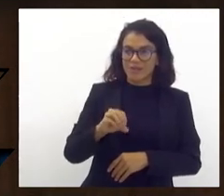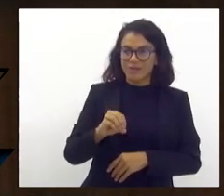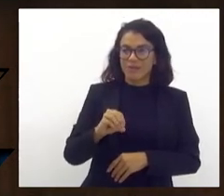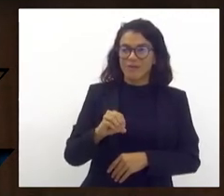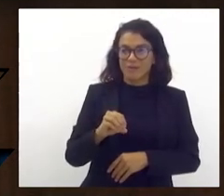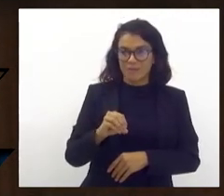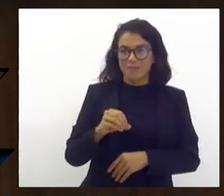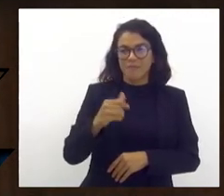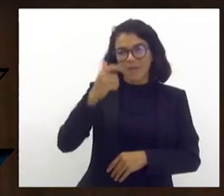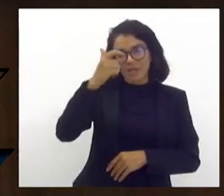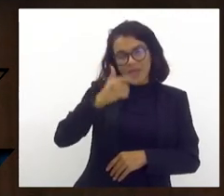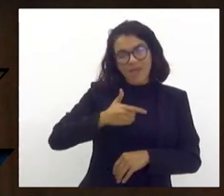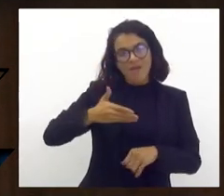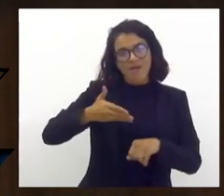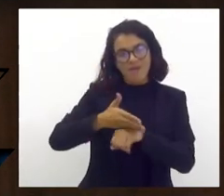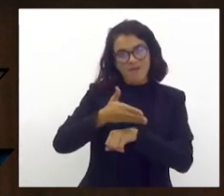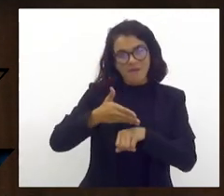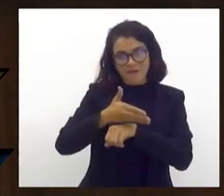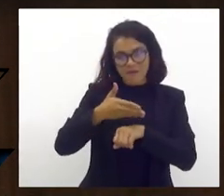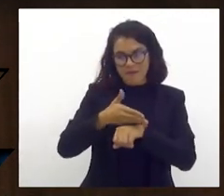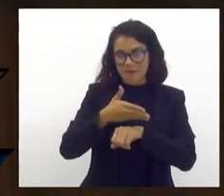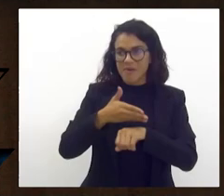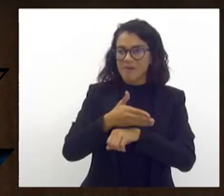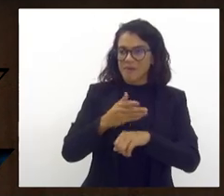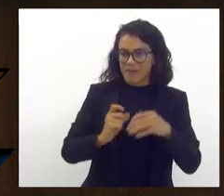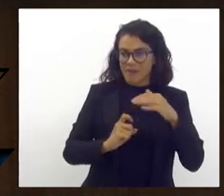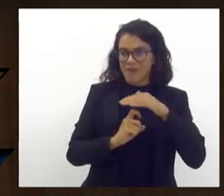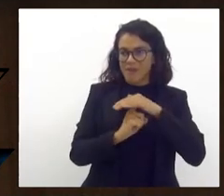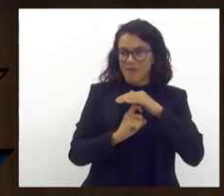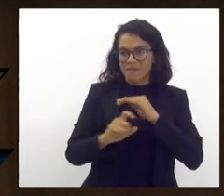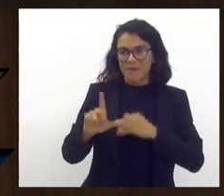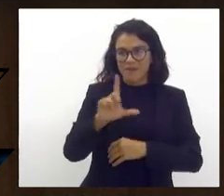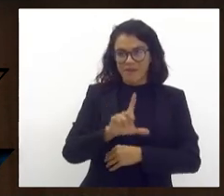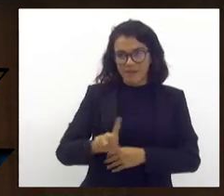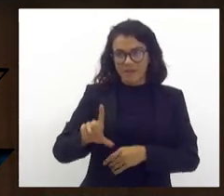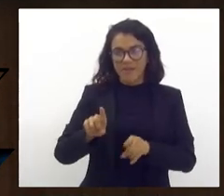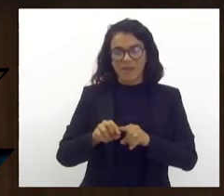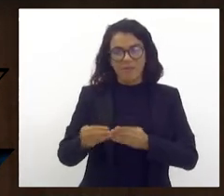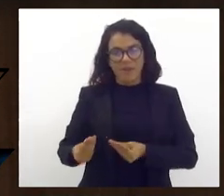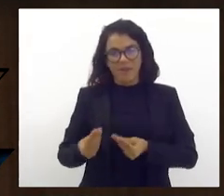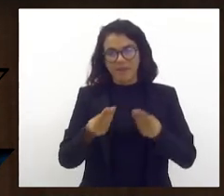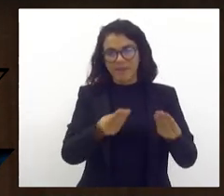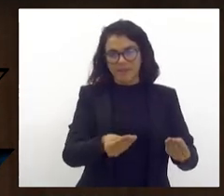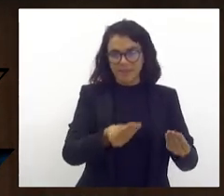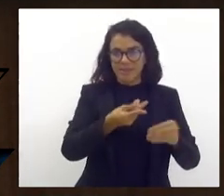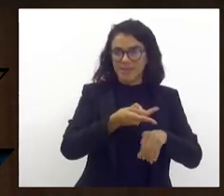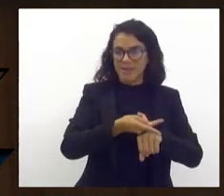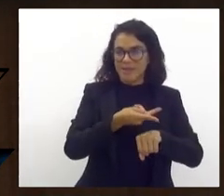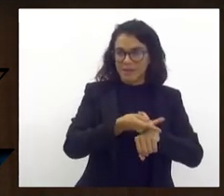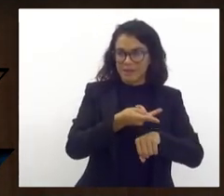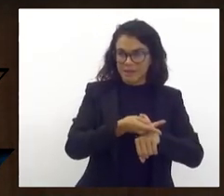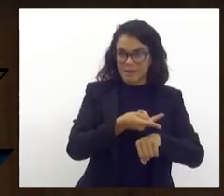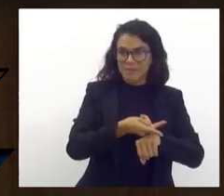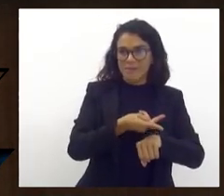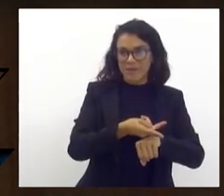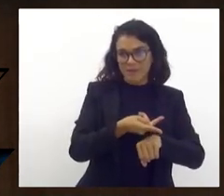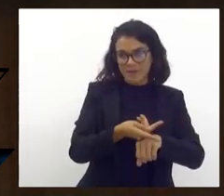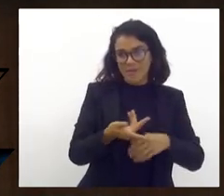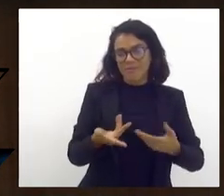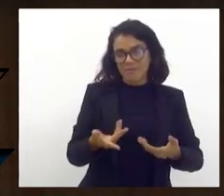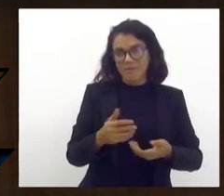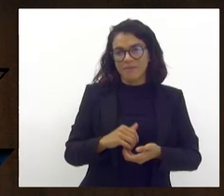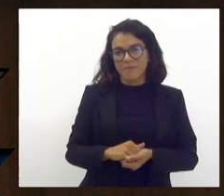eu frequentei várias vezes a FLUP, inclusive entreguei prêmios ao Júlio